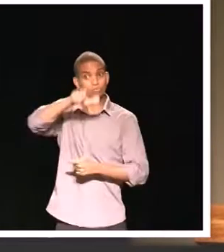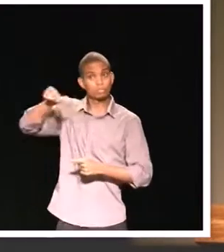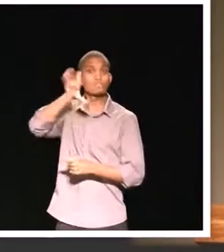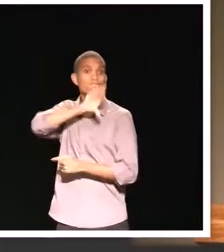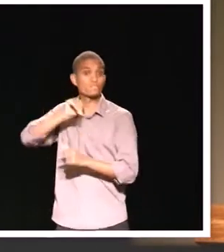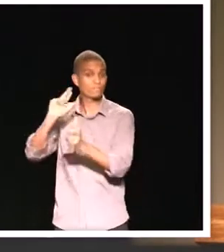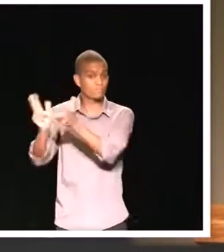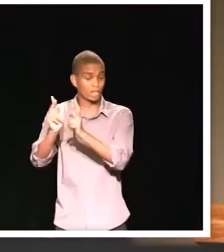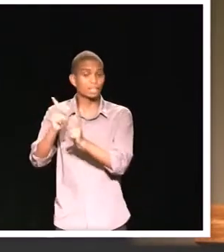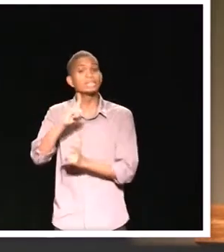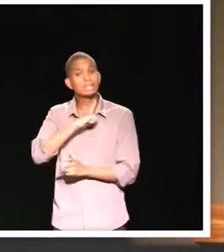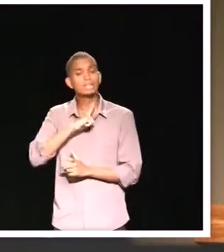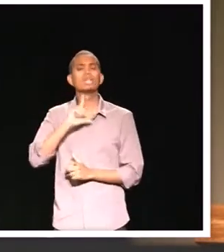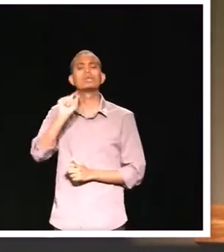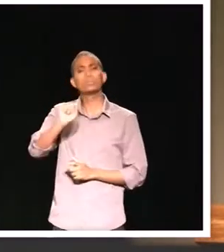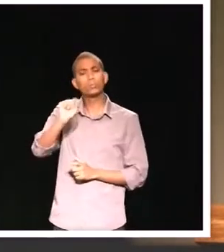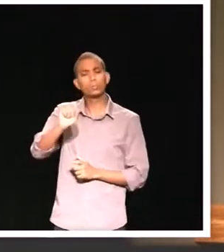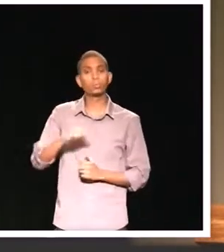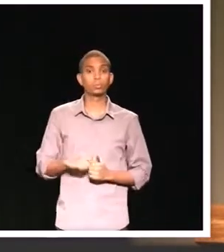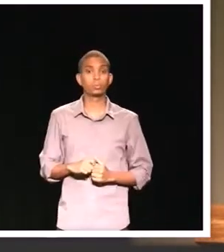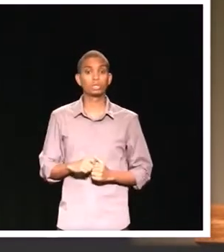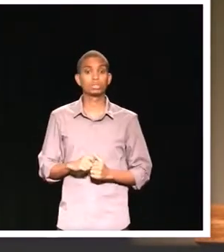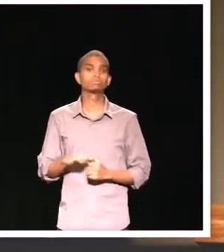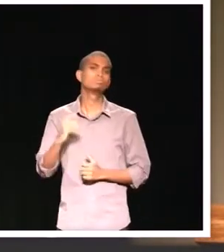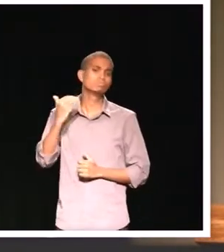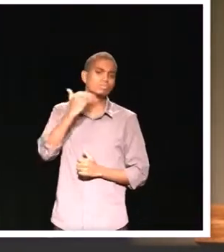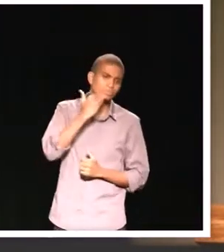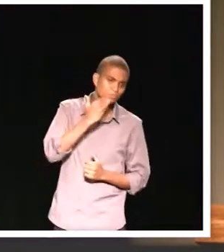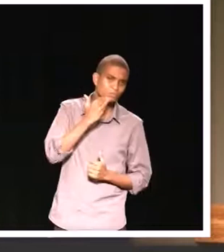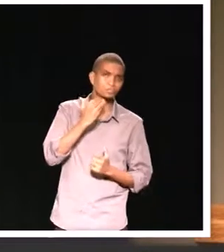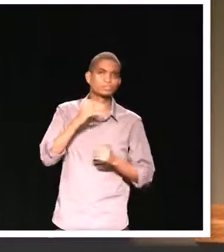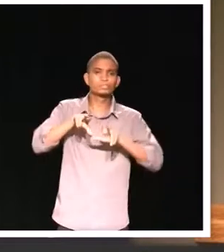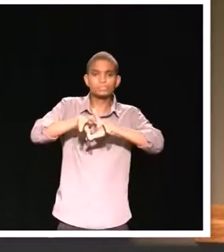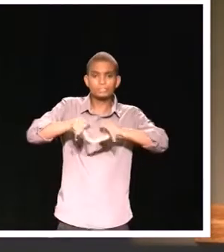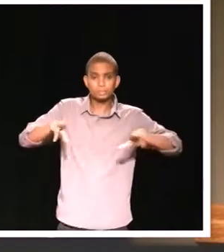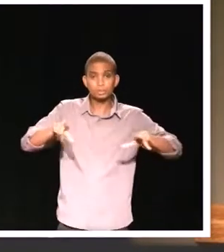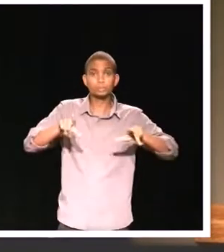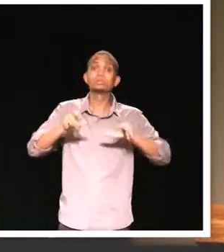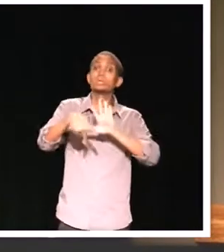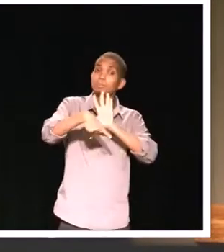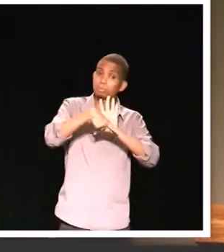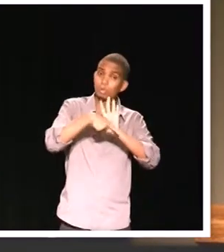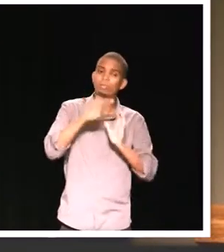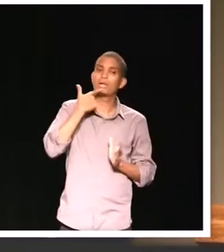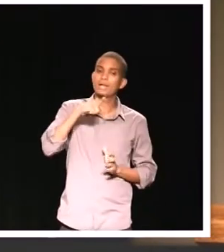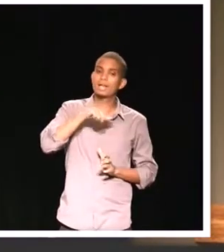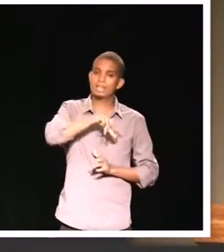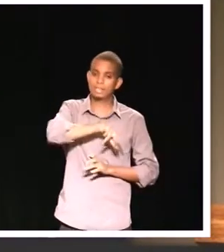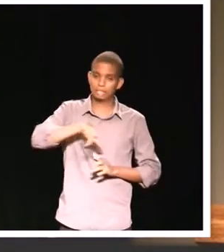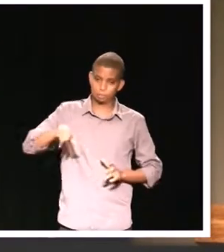porque está abaixo os efeitos da língua.